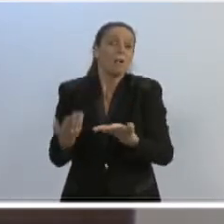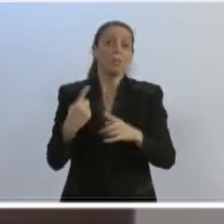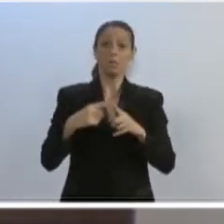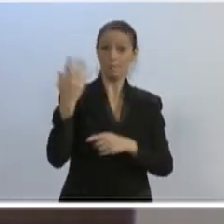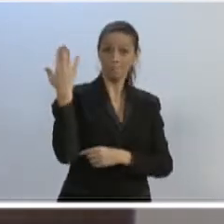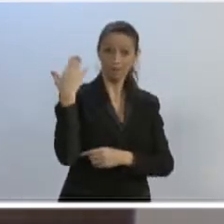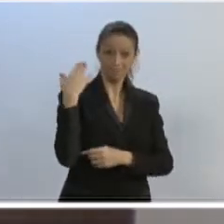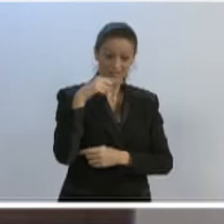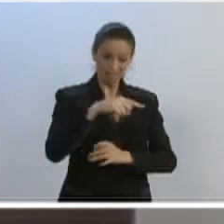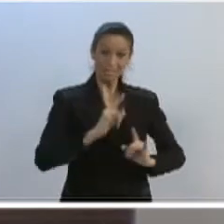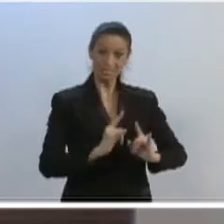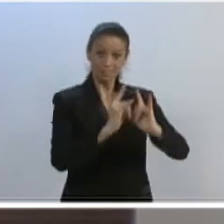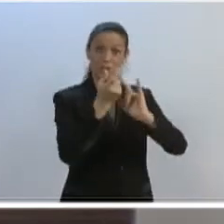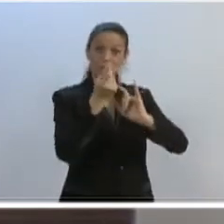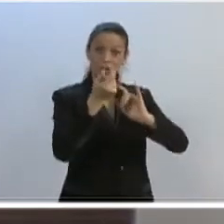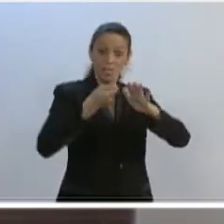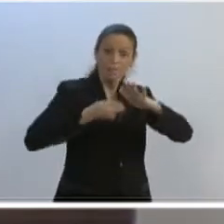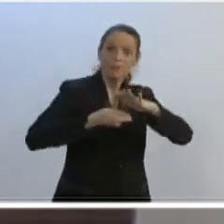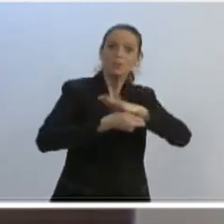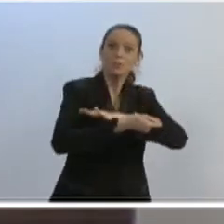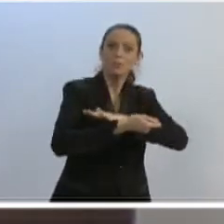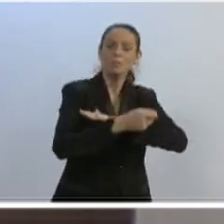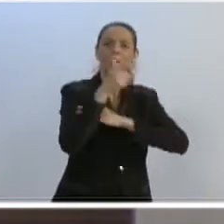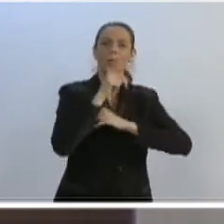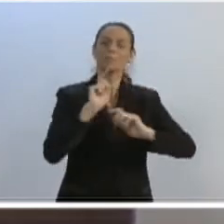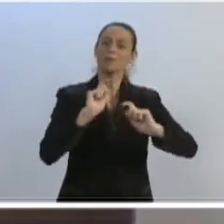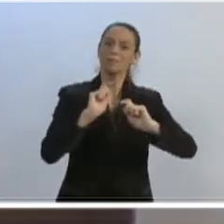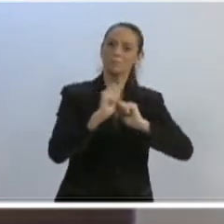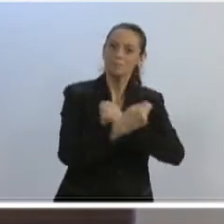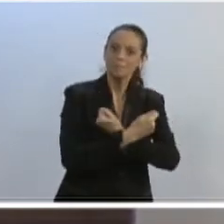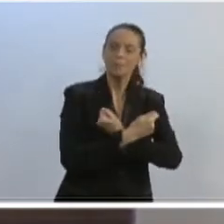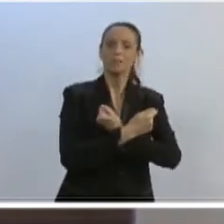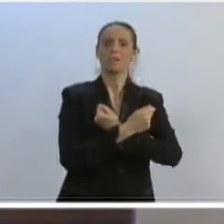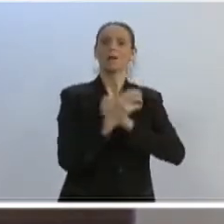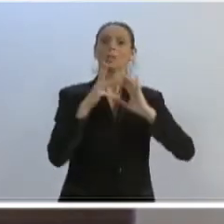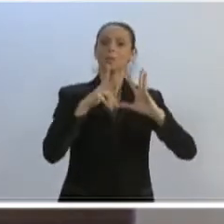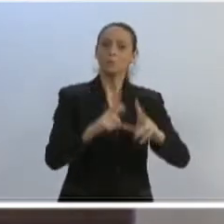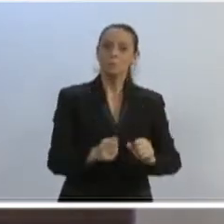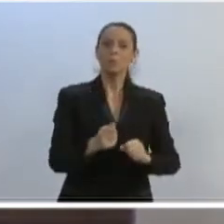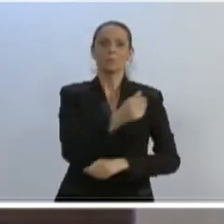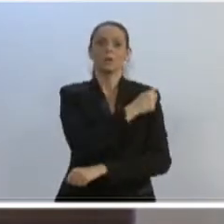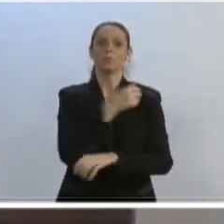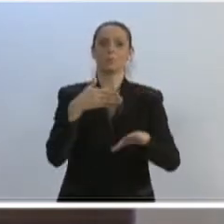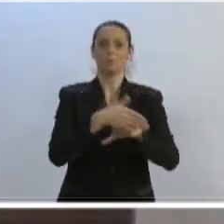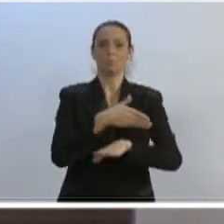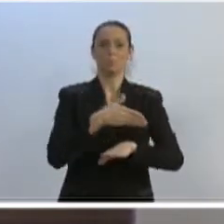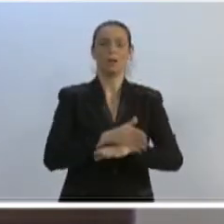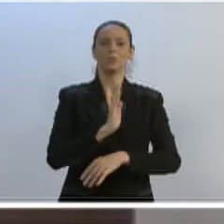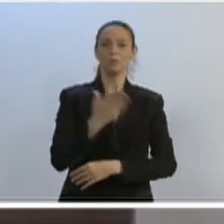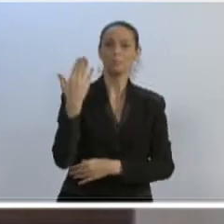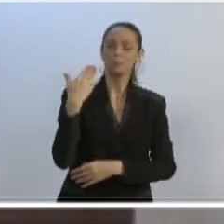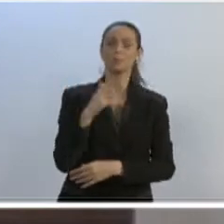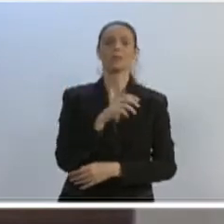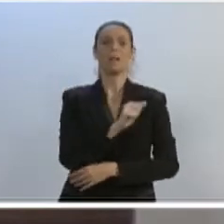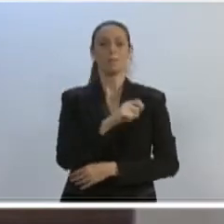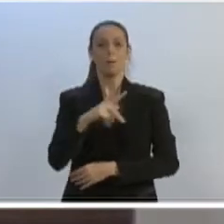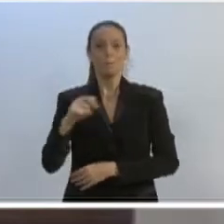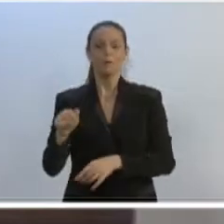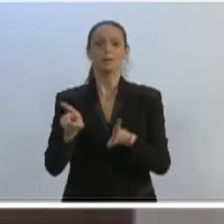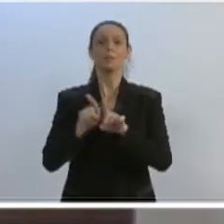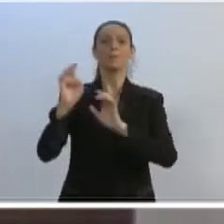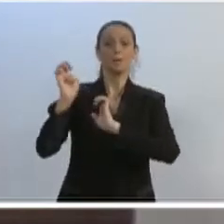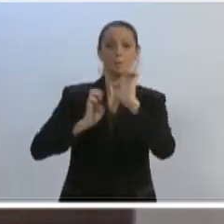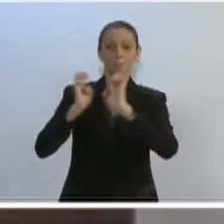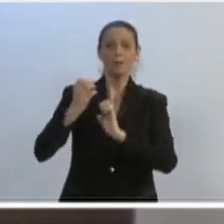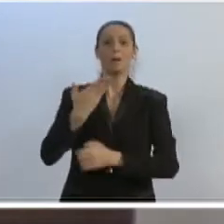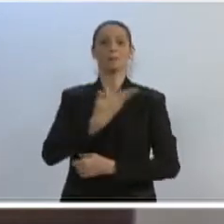naquele colégio para se adequar aos duas vezes a não ser atendido pelo município foram feito pela ppp pelos pais pelos empresários